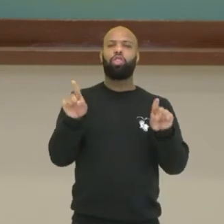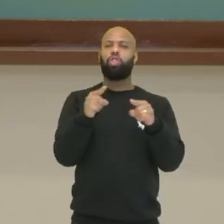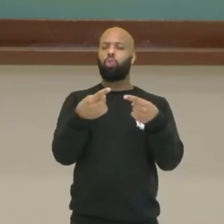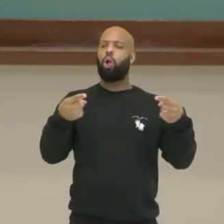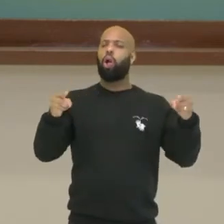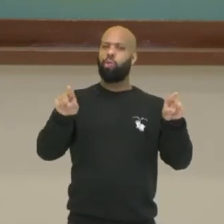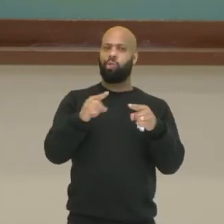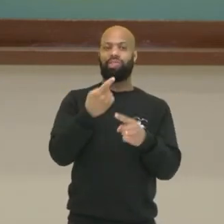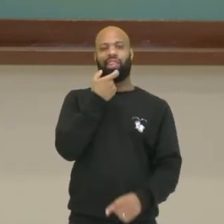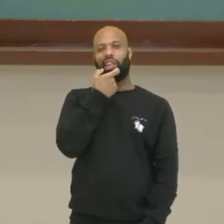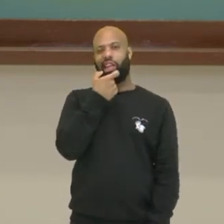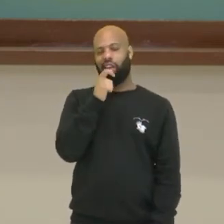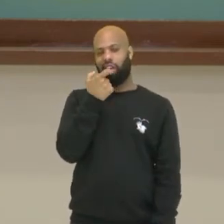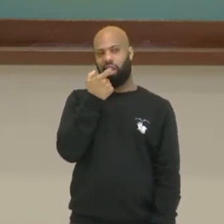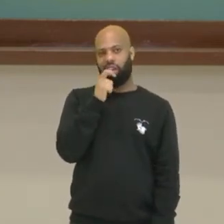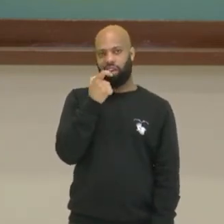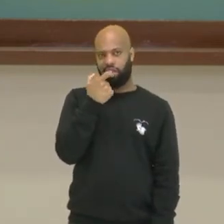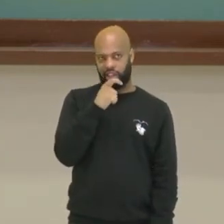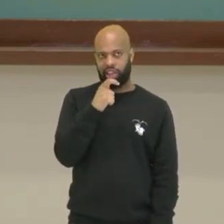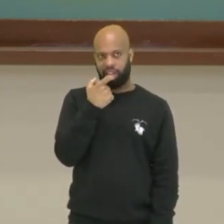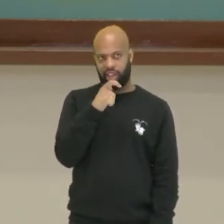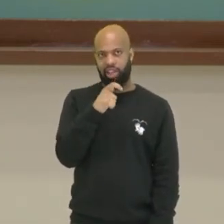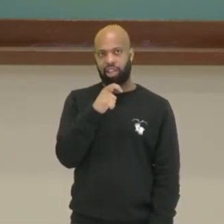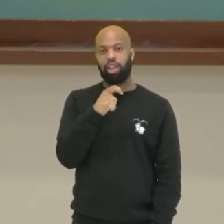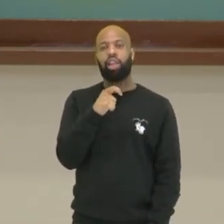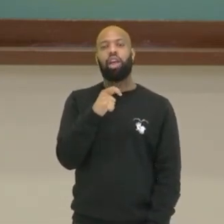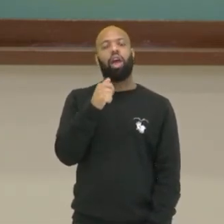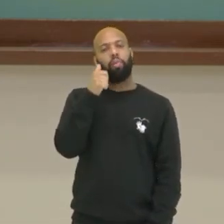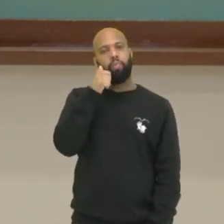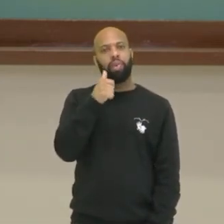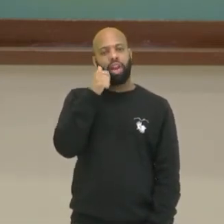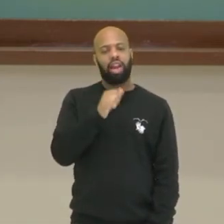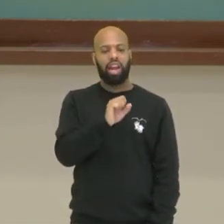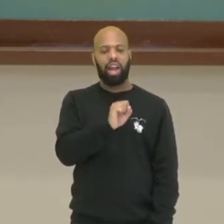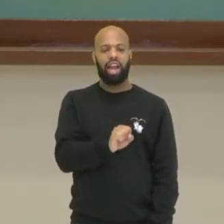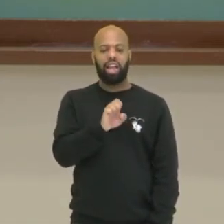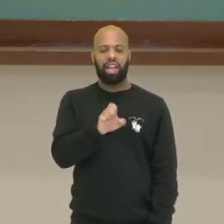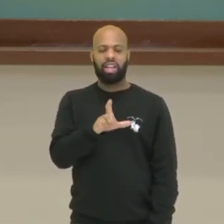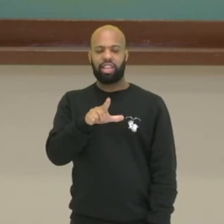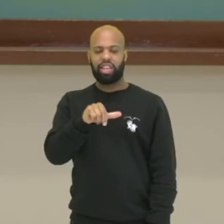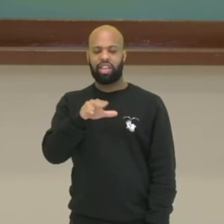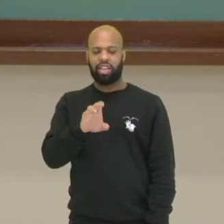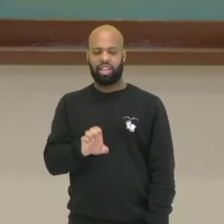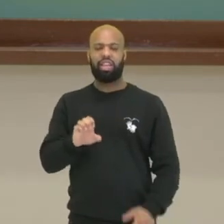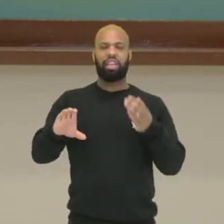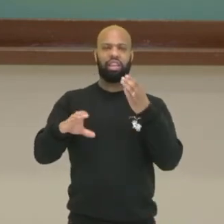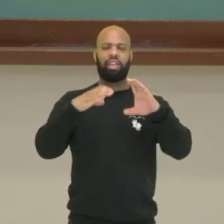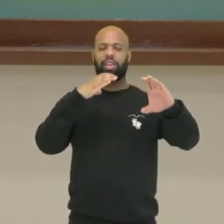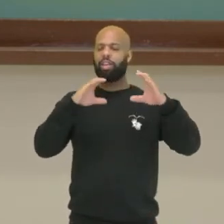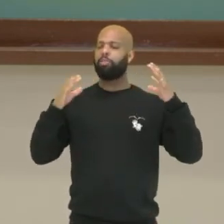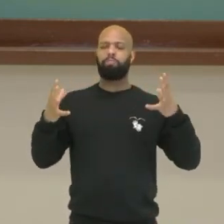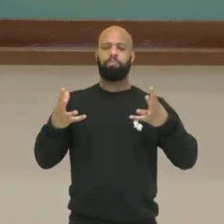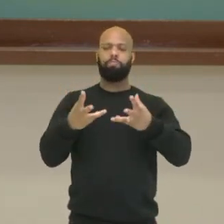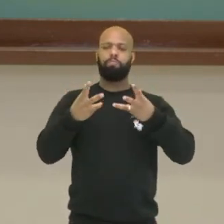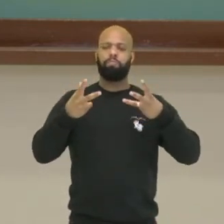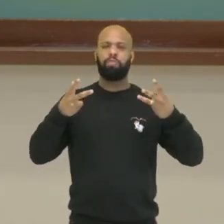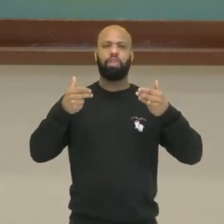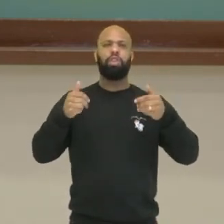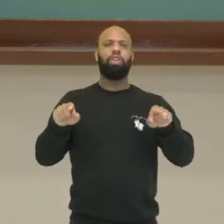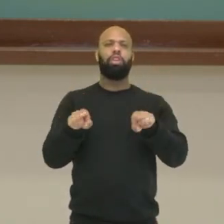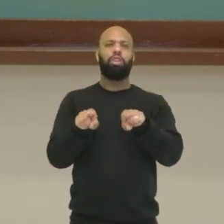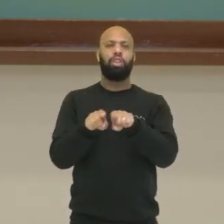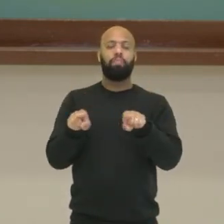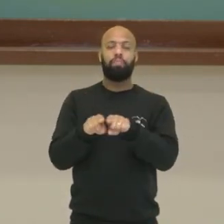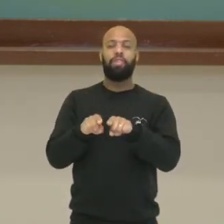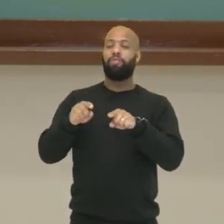Will Go On, cantada pela Celine Dion, é a música que abrilhantou o filme e disparou nas rádios